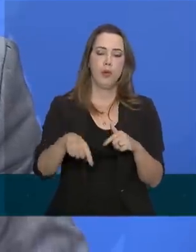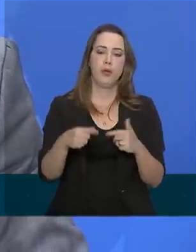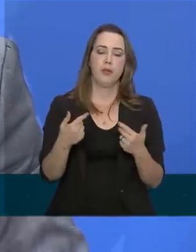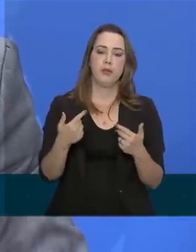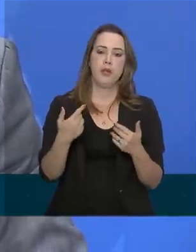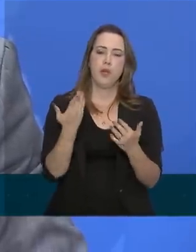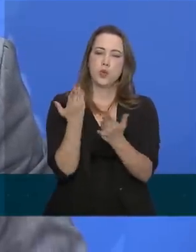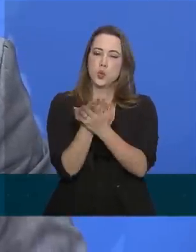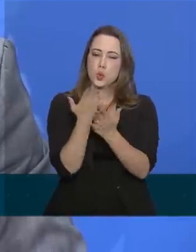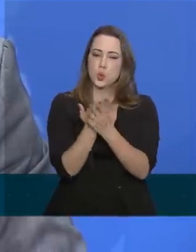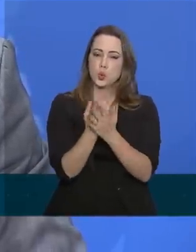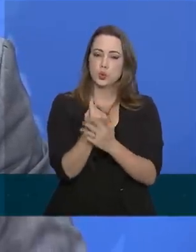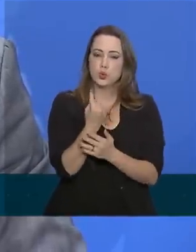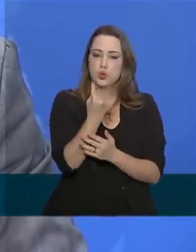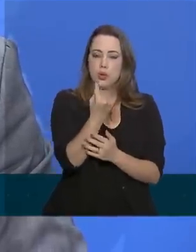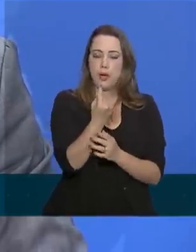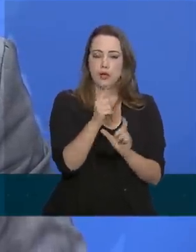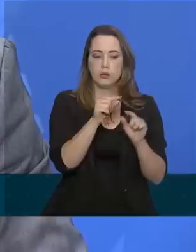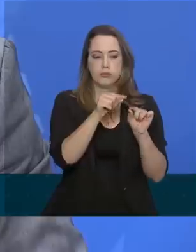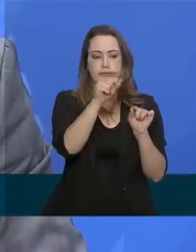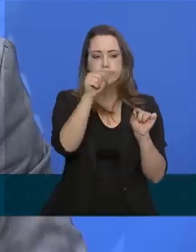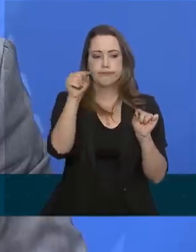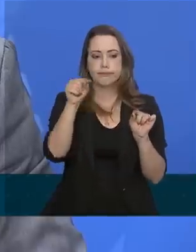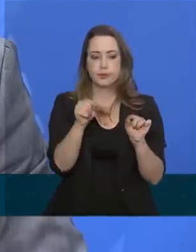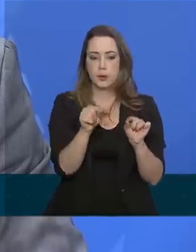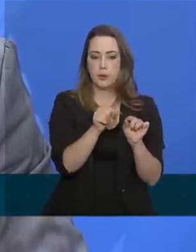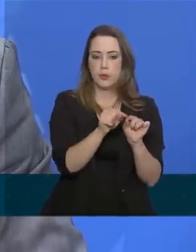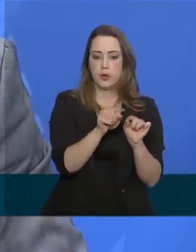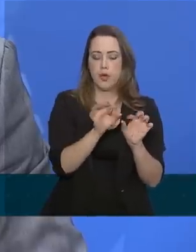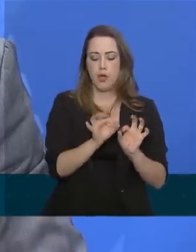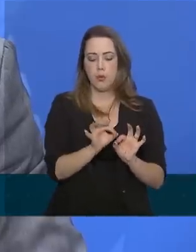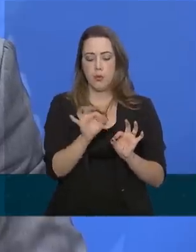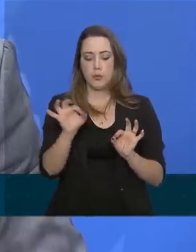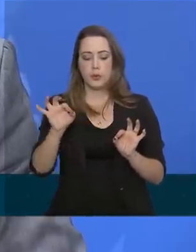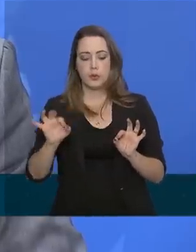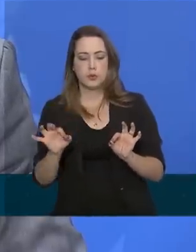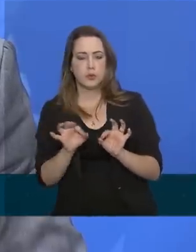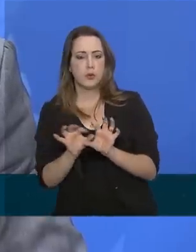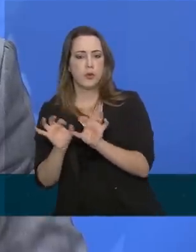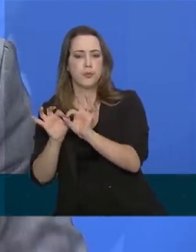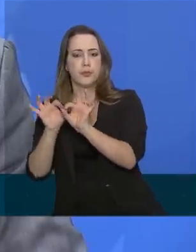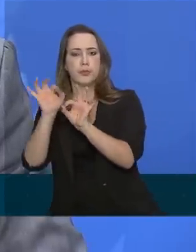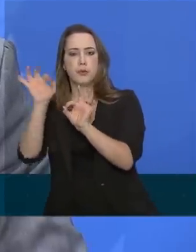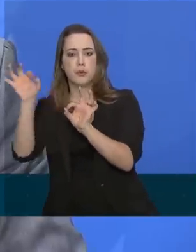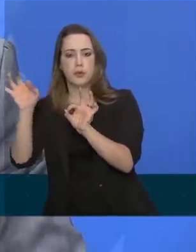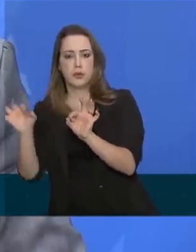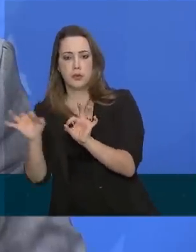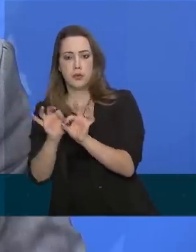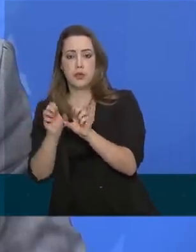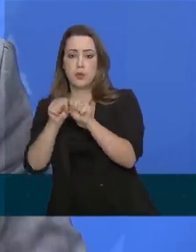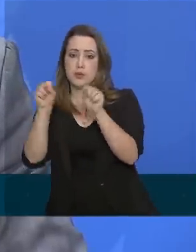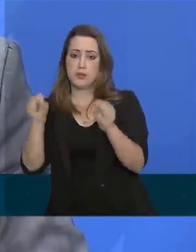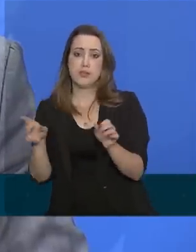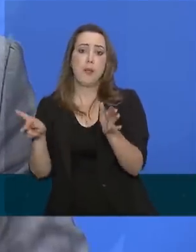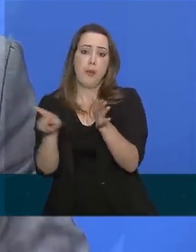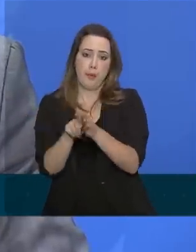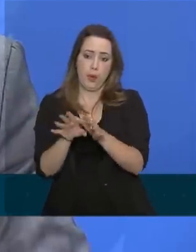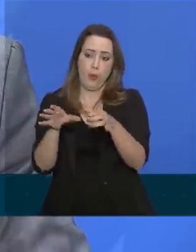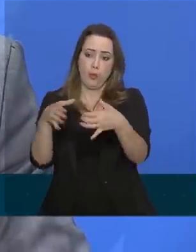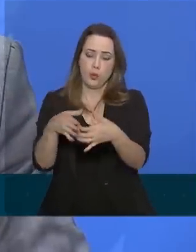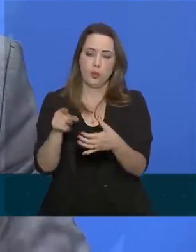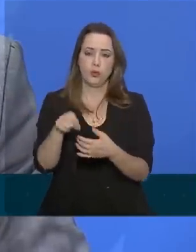análise de cada polígono dentro do sistema é de análise de desmatamento de terra e isso nos permite portanto